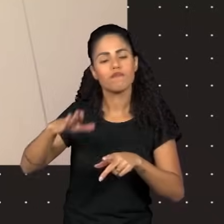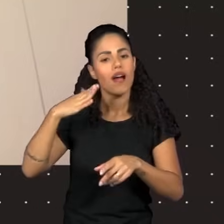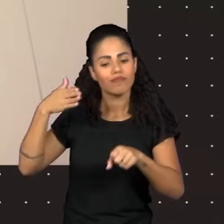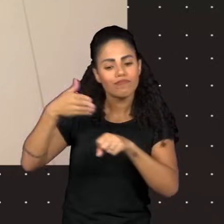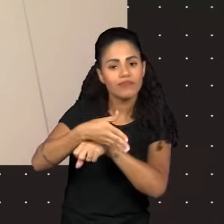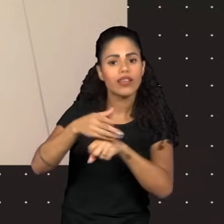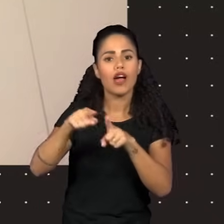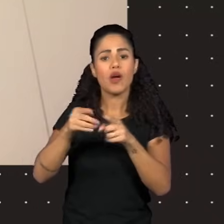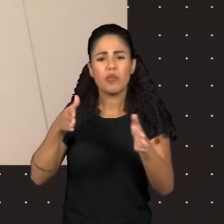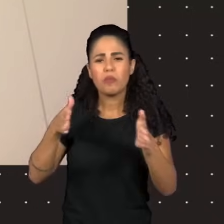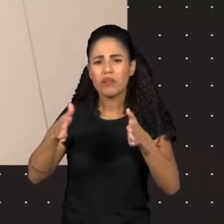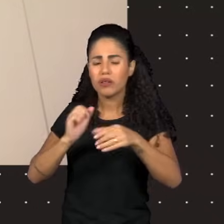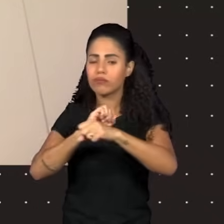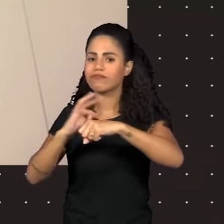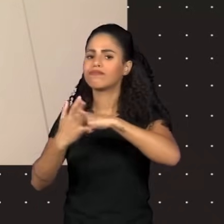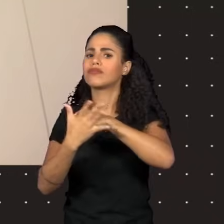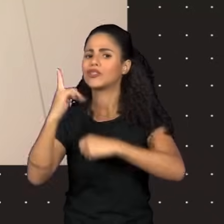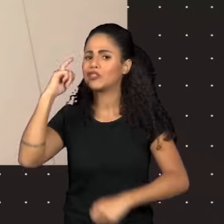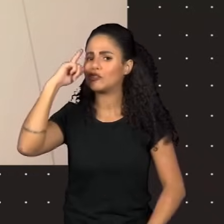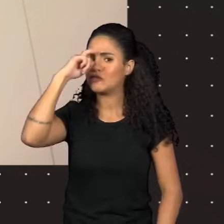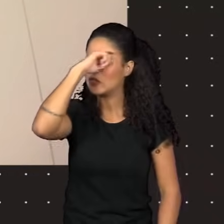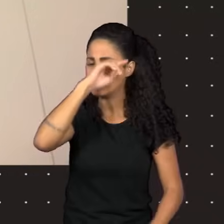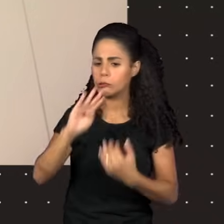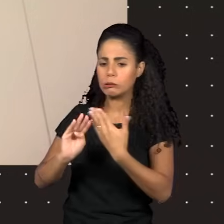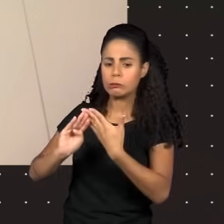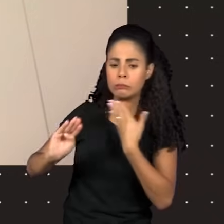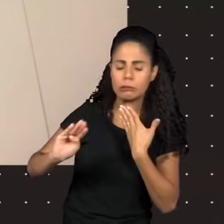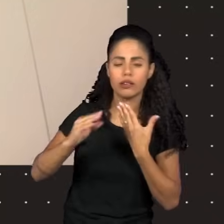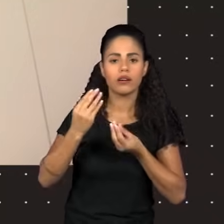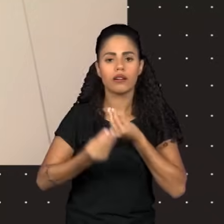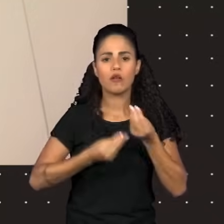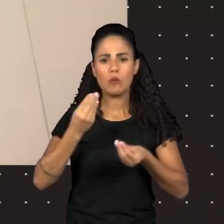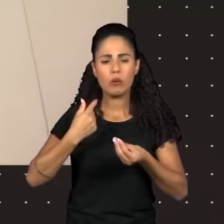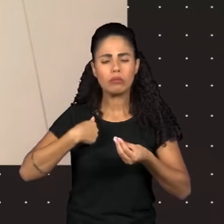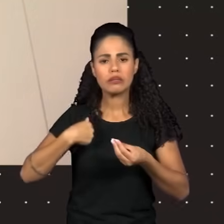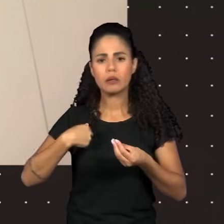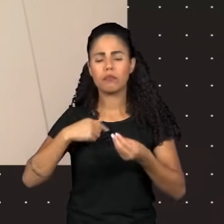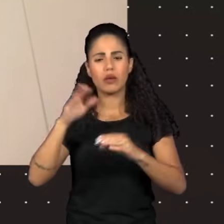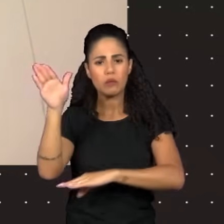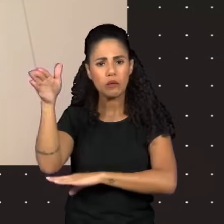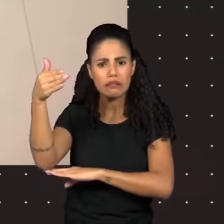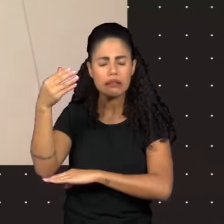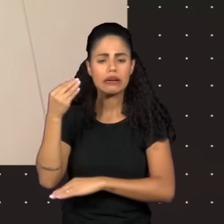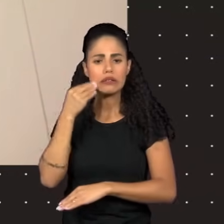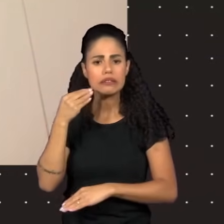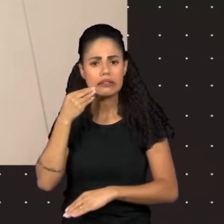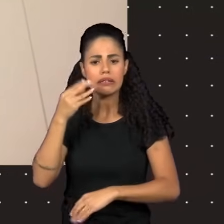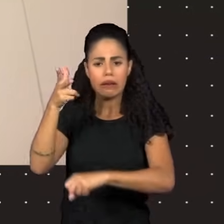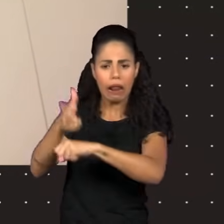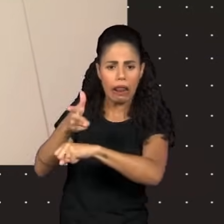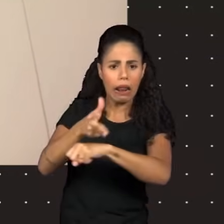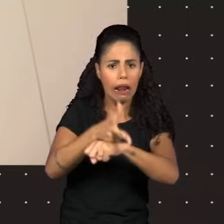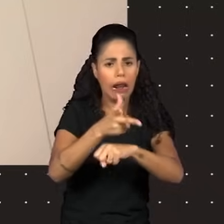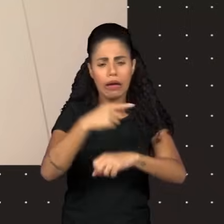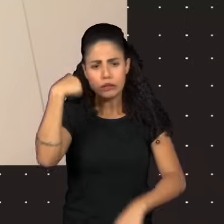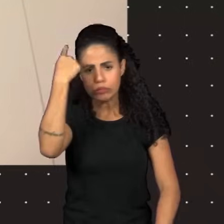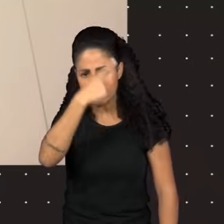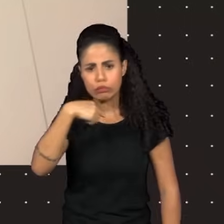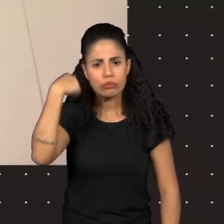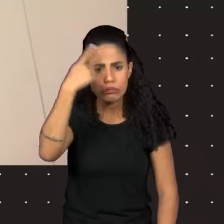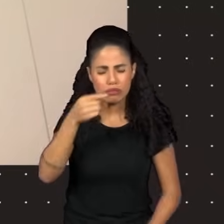Durante a pandemia, a gente isolado, a gente trancado num hotel, correndo para gravar,